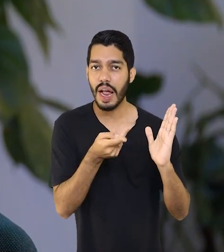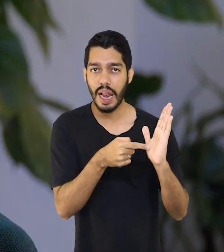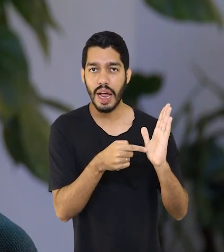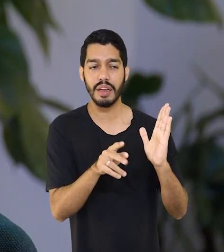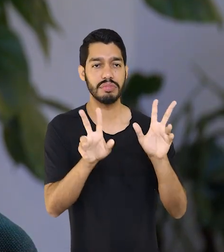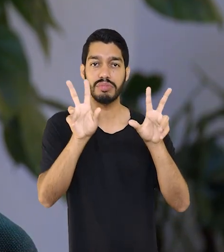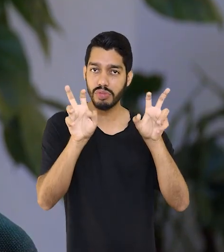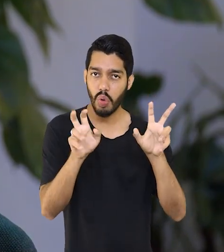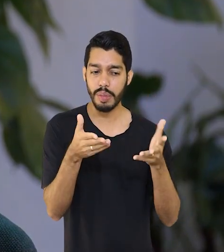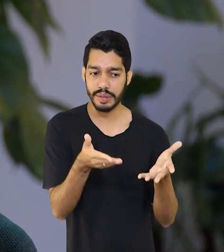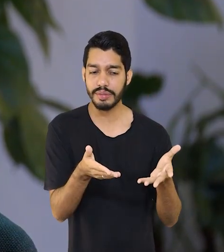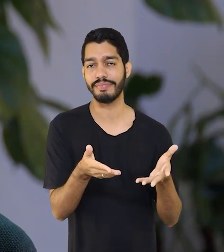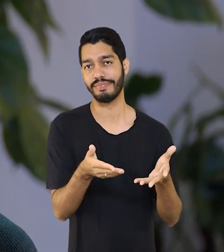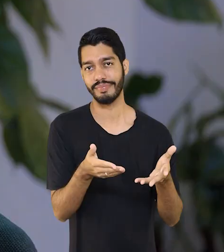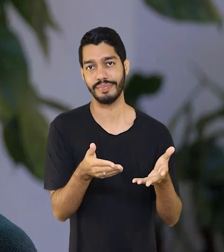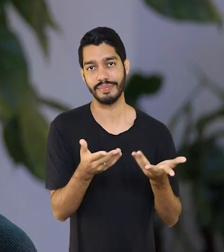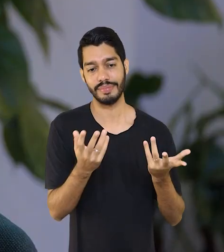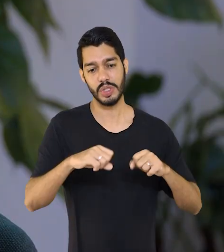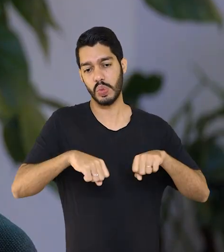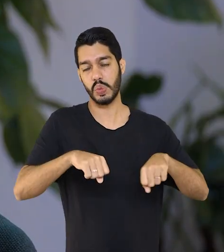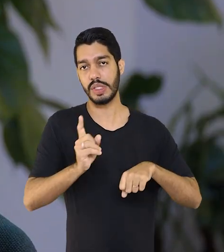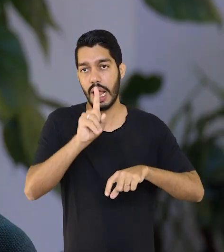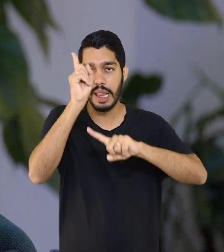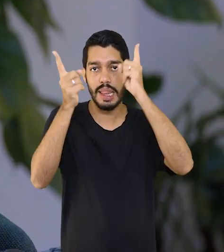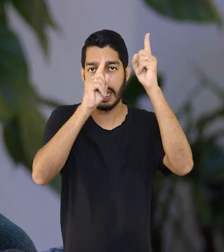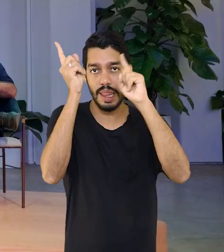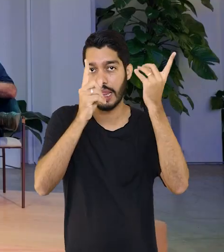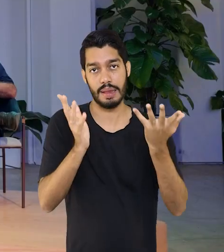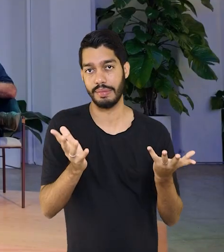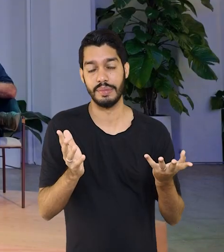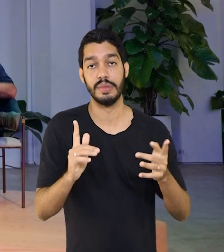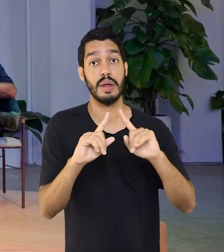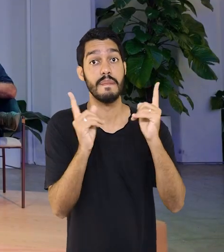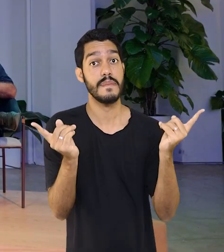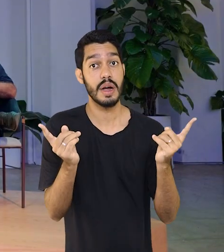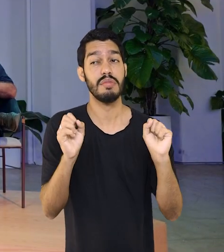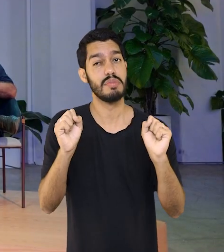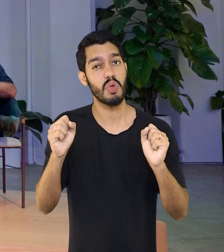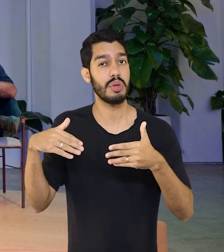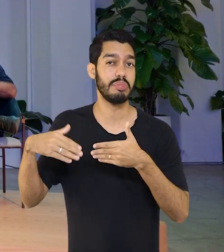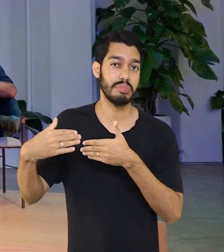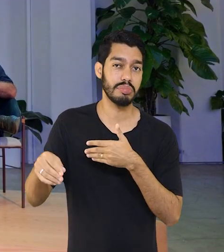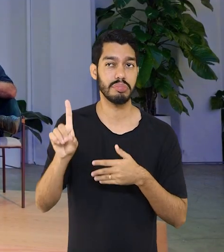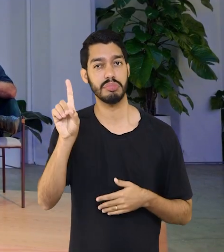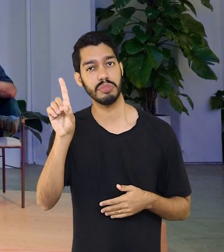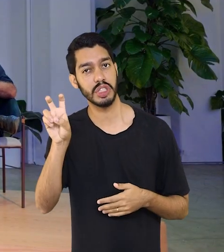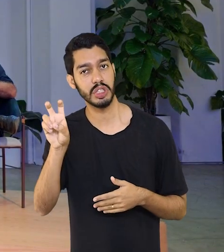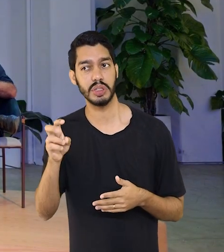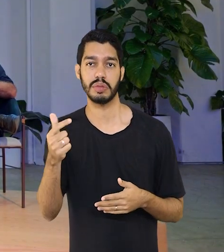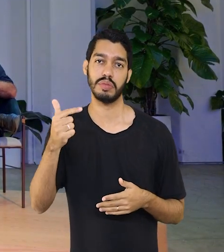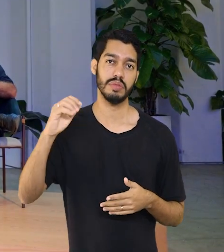no ano X, ou tal, não sei o quê. Isso não é ciência. Mas que era esperado para daqui a 15,